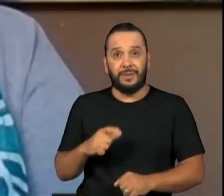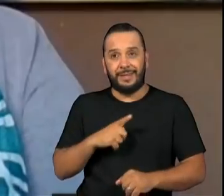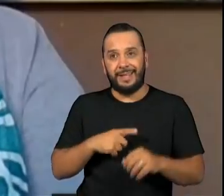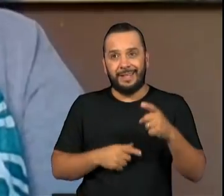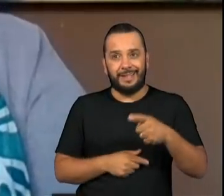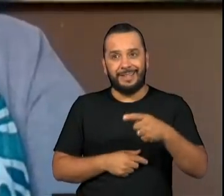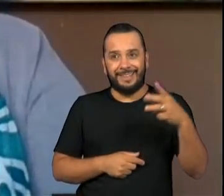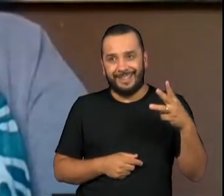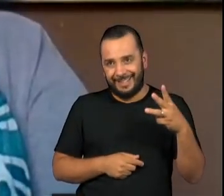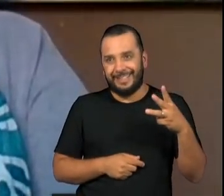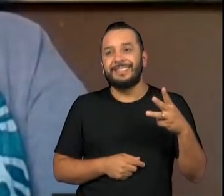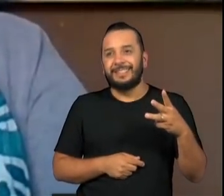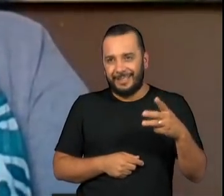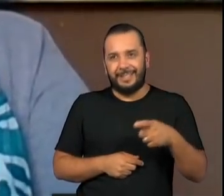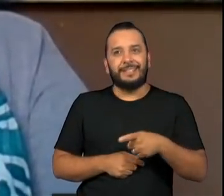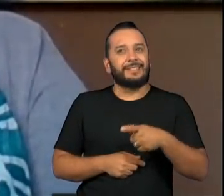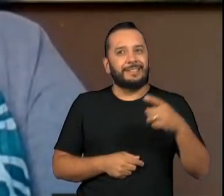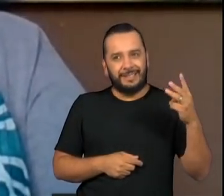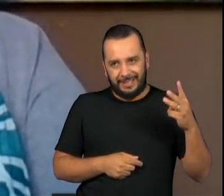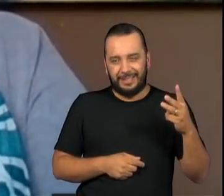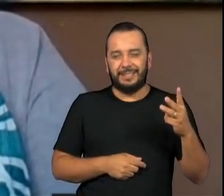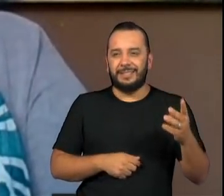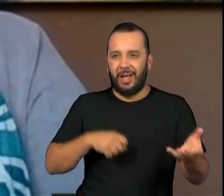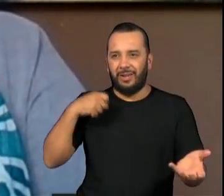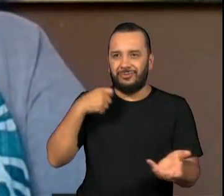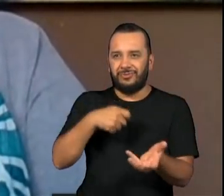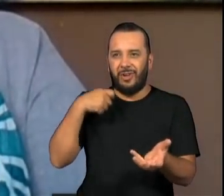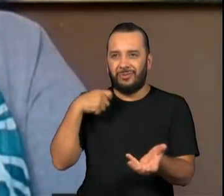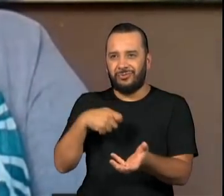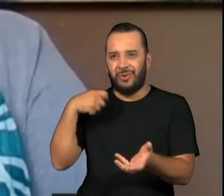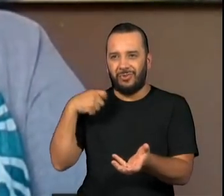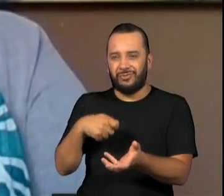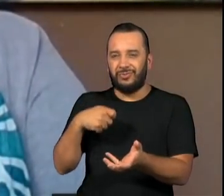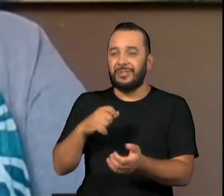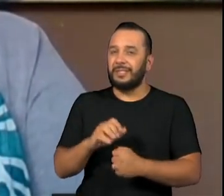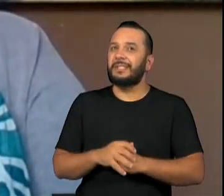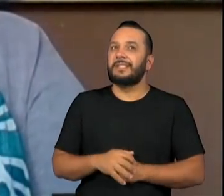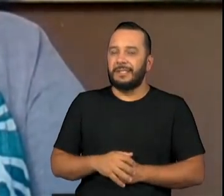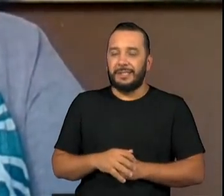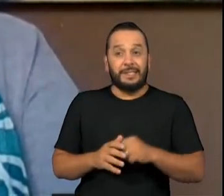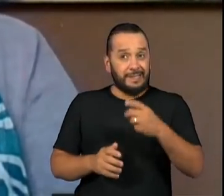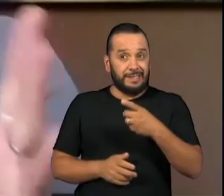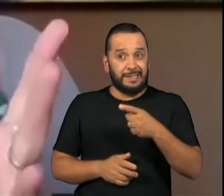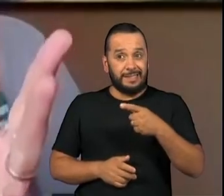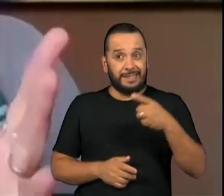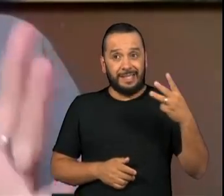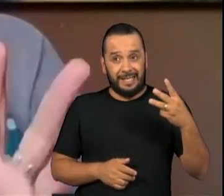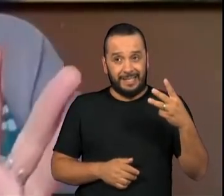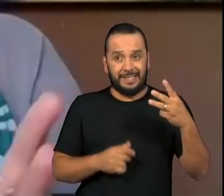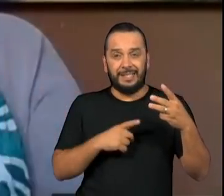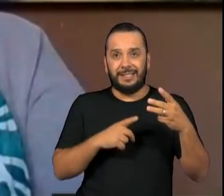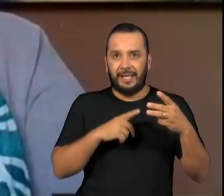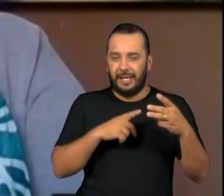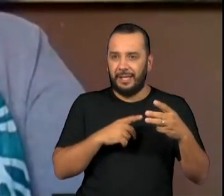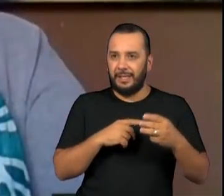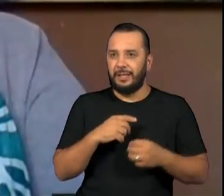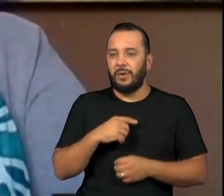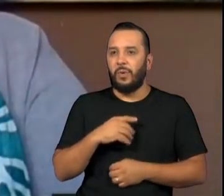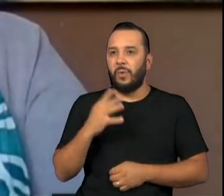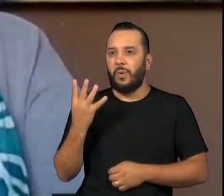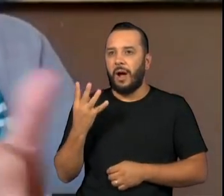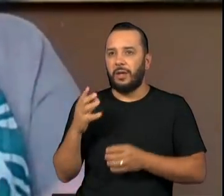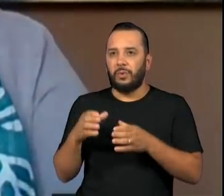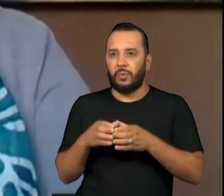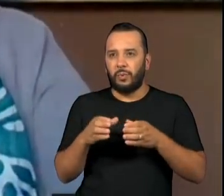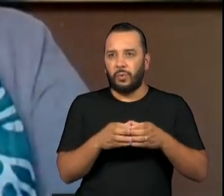13 deles. Dentre esses 13, nós encontramos 4 grupos